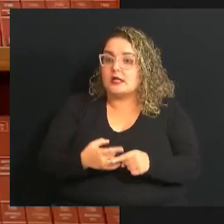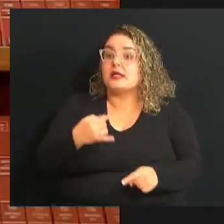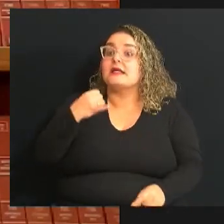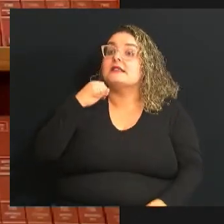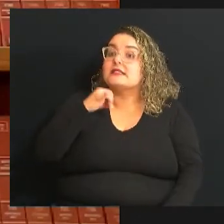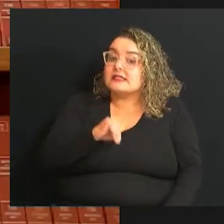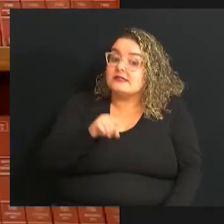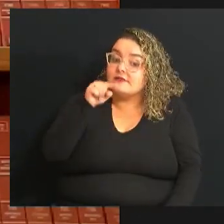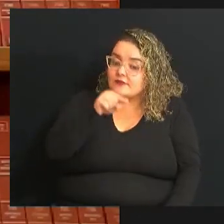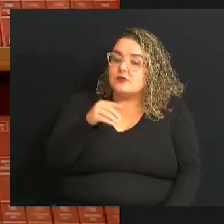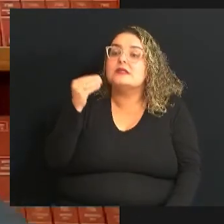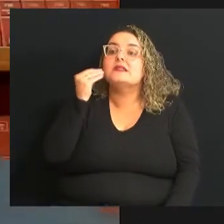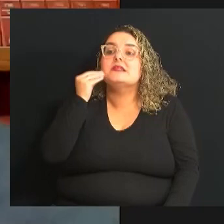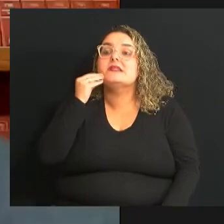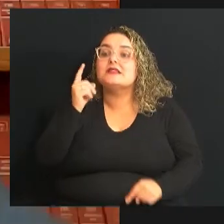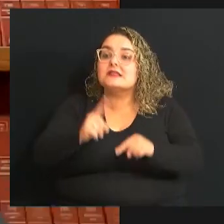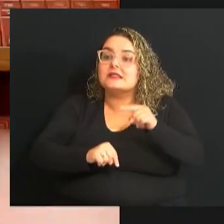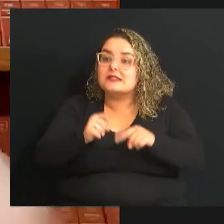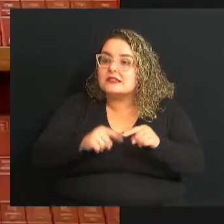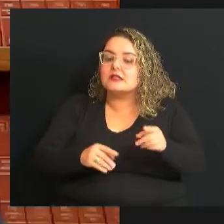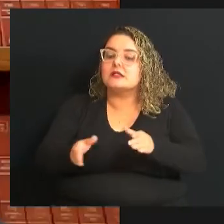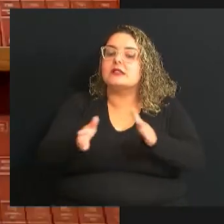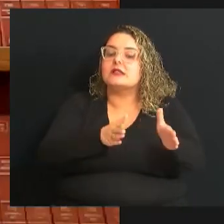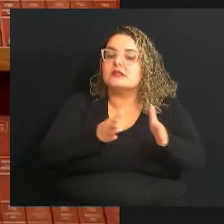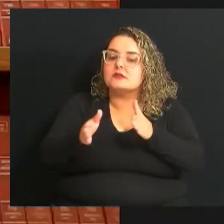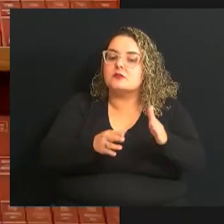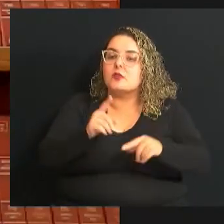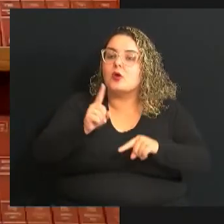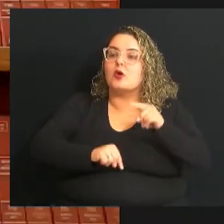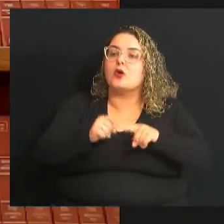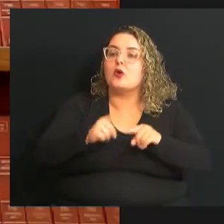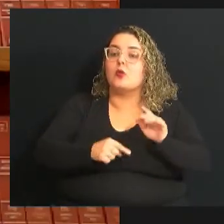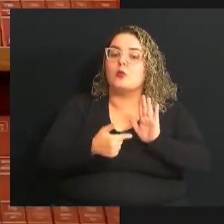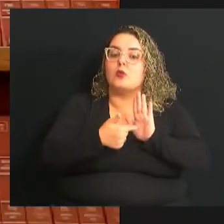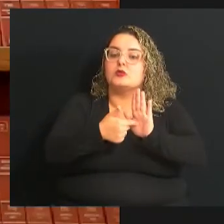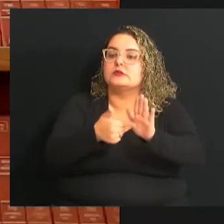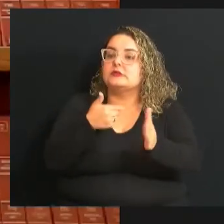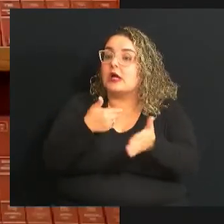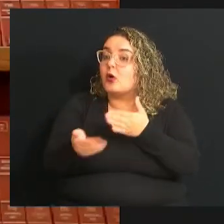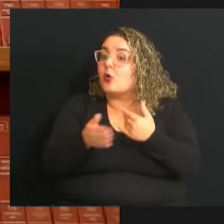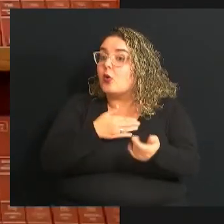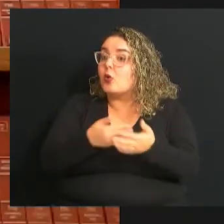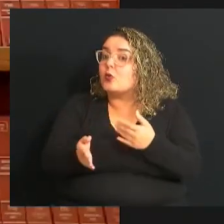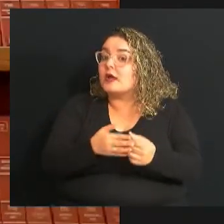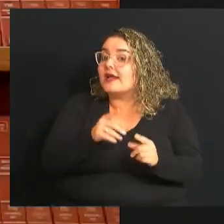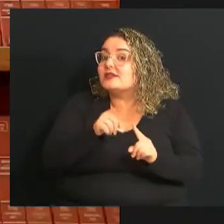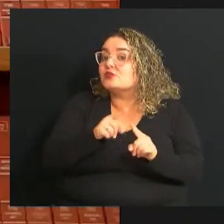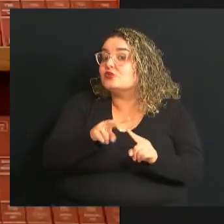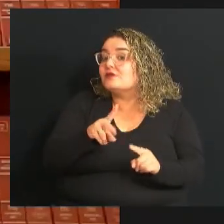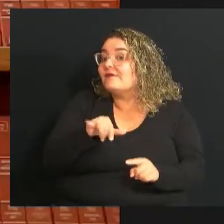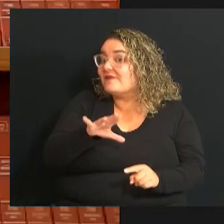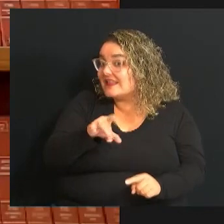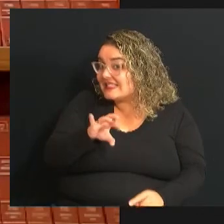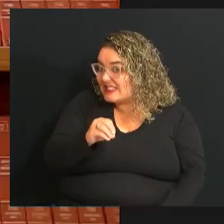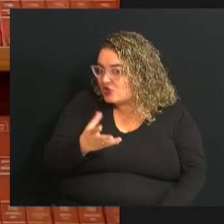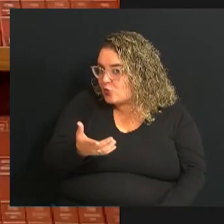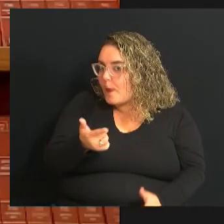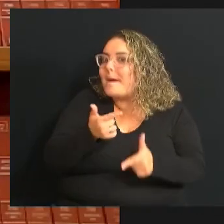determinado produto, né, um determinado número de produtos para serem vendidos a título promocional. Mas ele